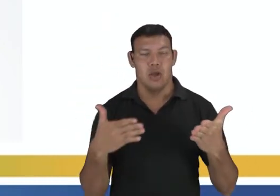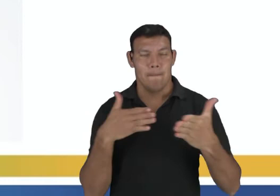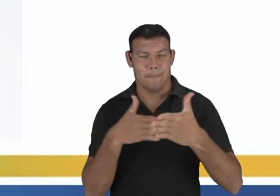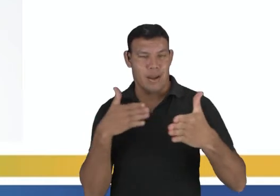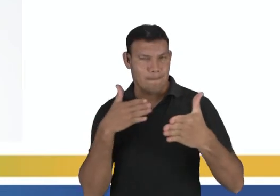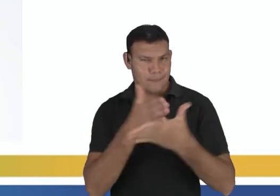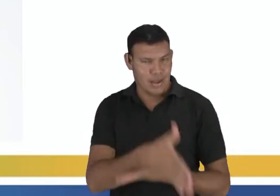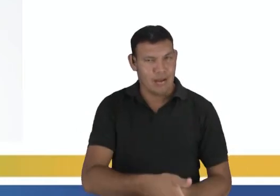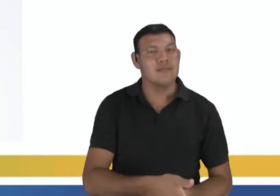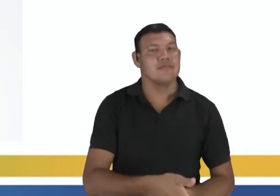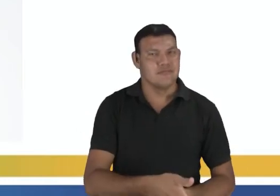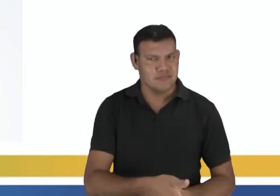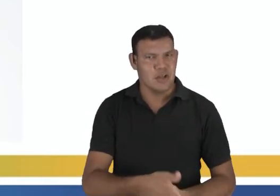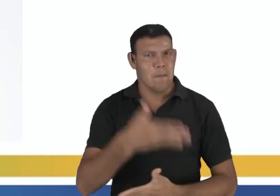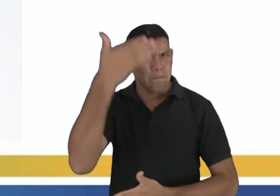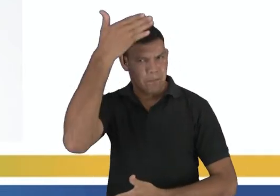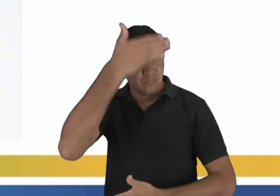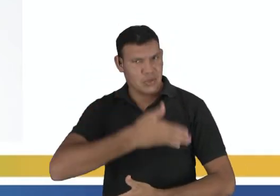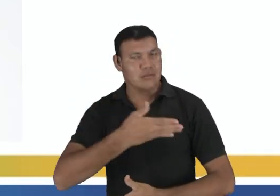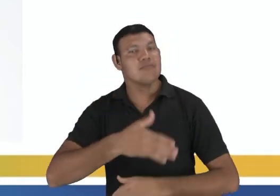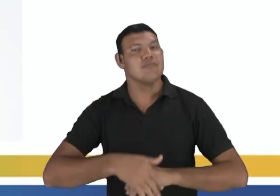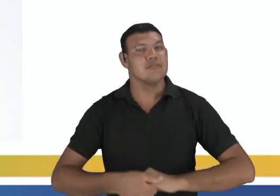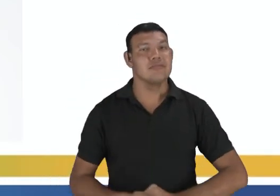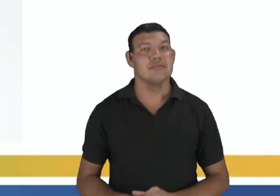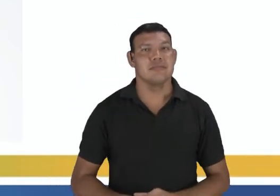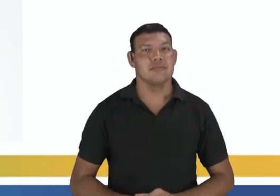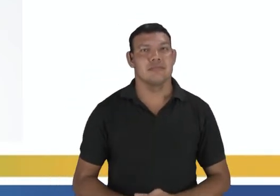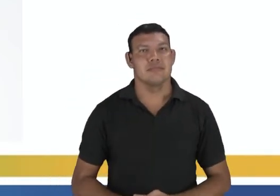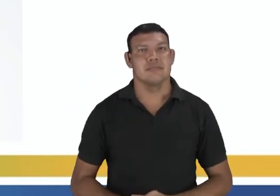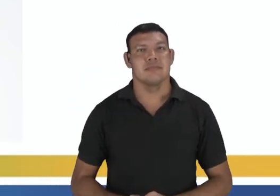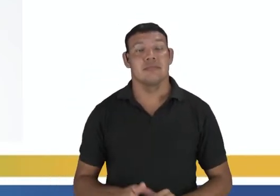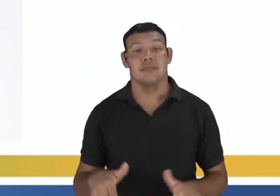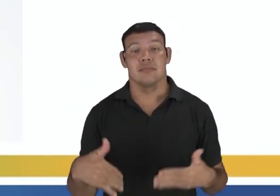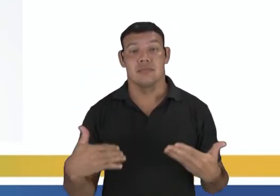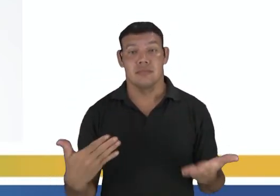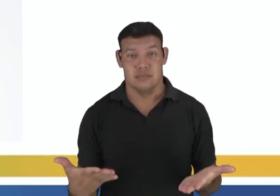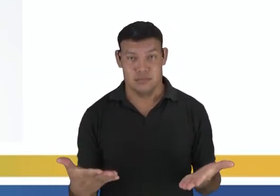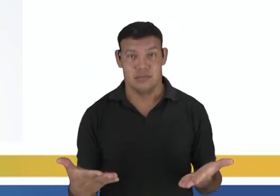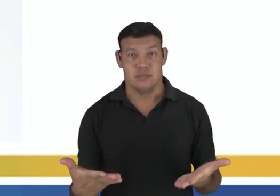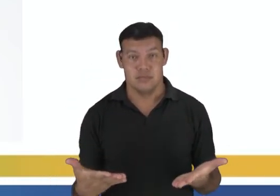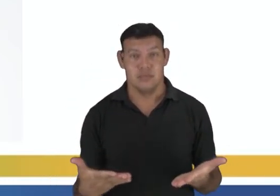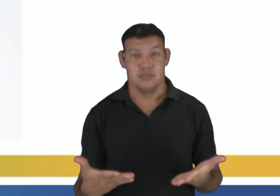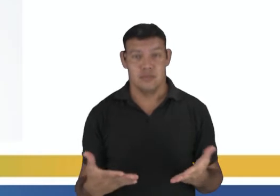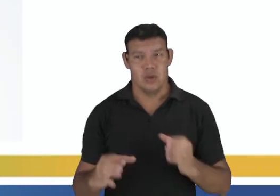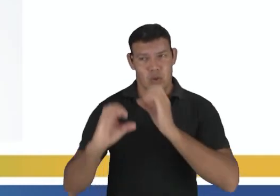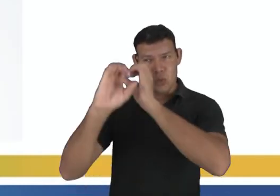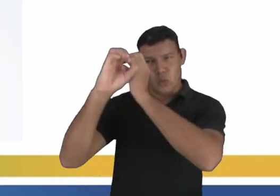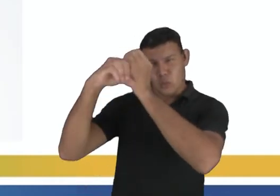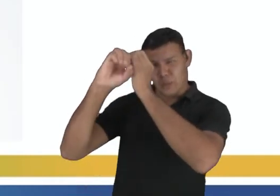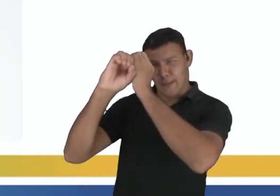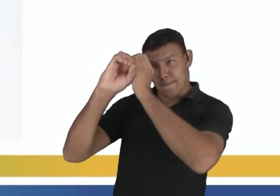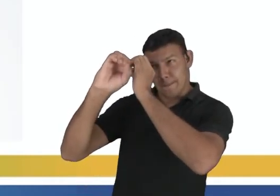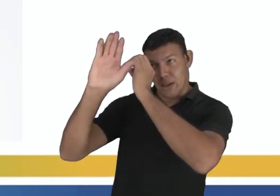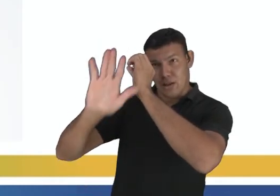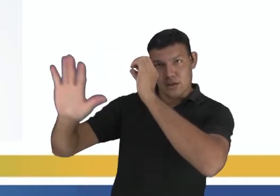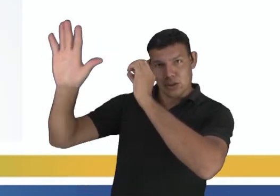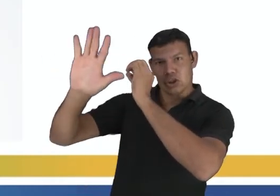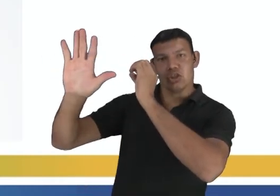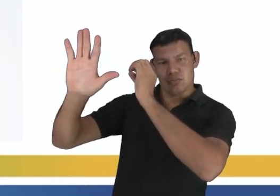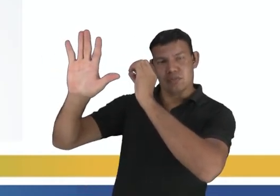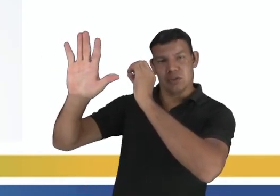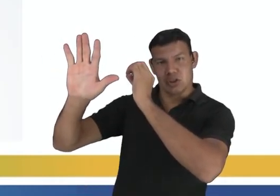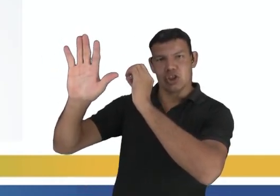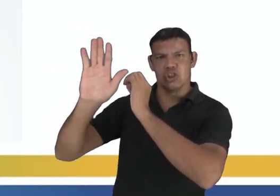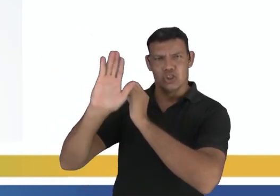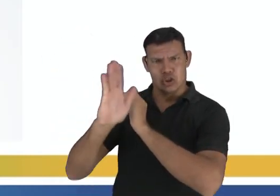quebra, porque realmente ele vai conseguir comprovar. Ele construiu o primeiro telescópio, no caso já havia luneta, já